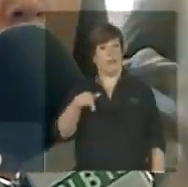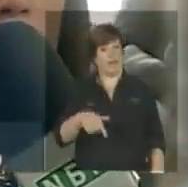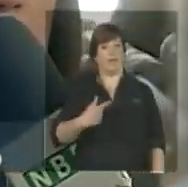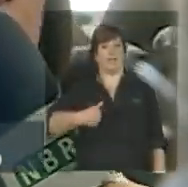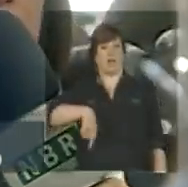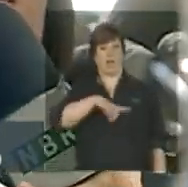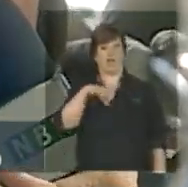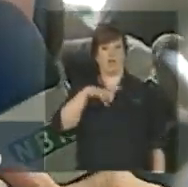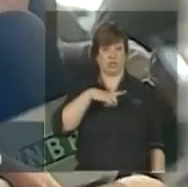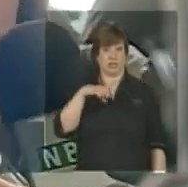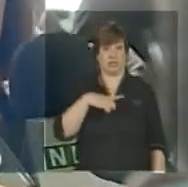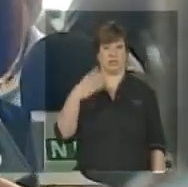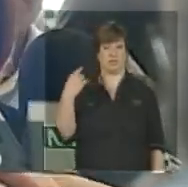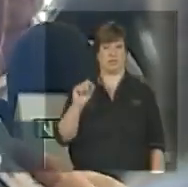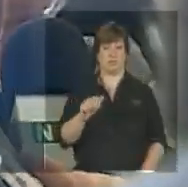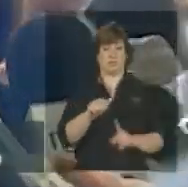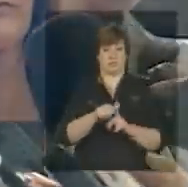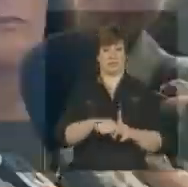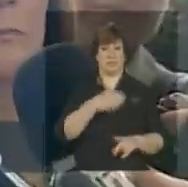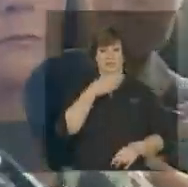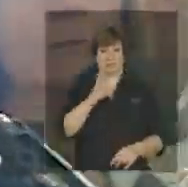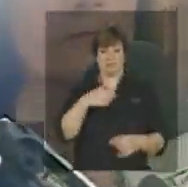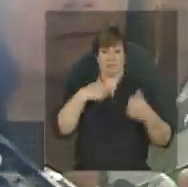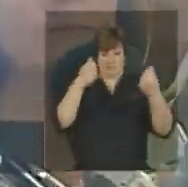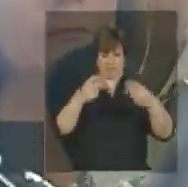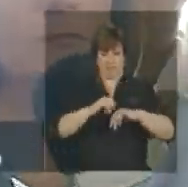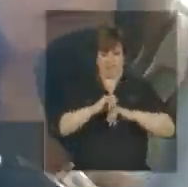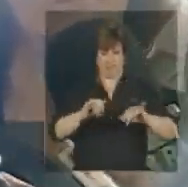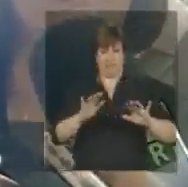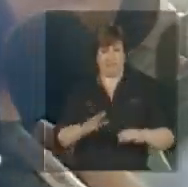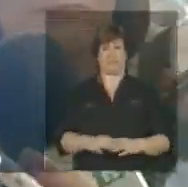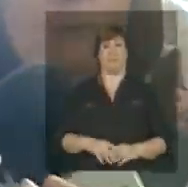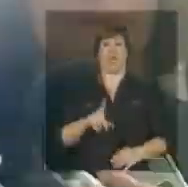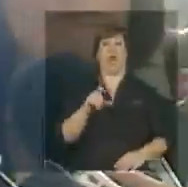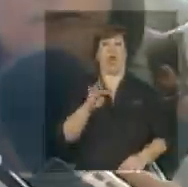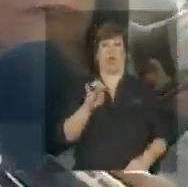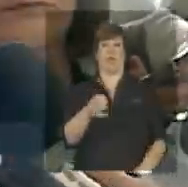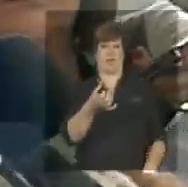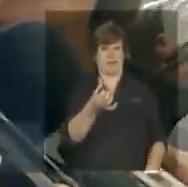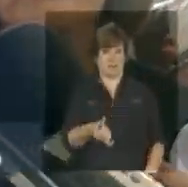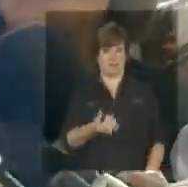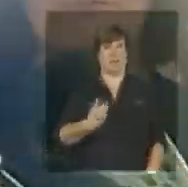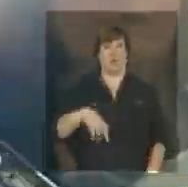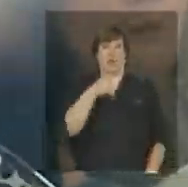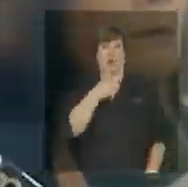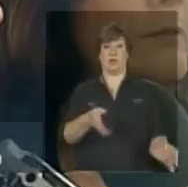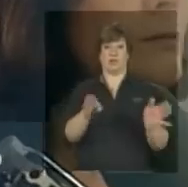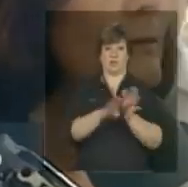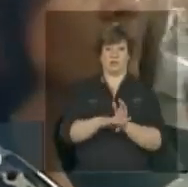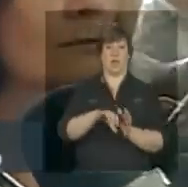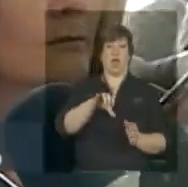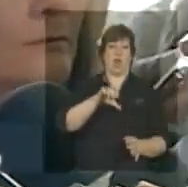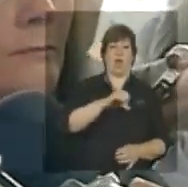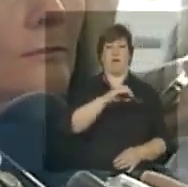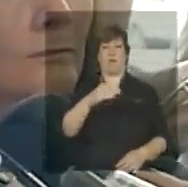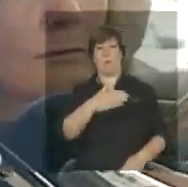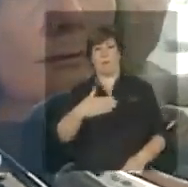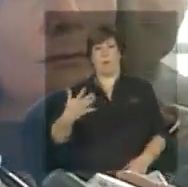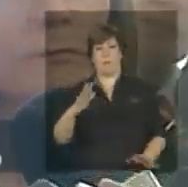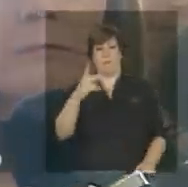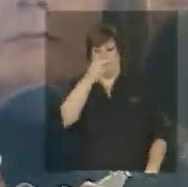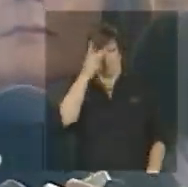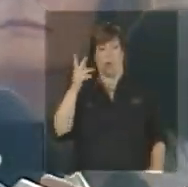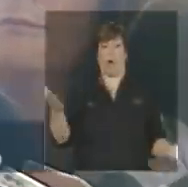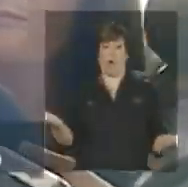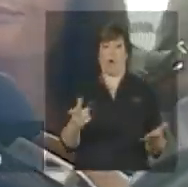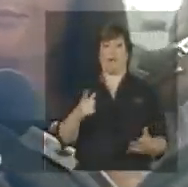em dezembro... Não, deixa eu dar uma informação precisa. No lote 6 nós chegamos a mobilizar 900 e poucas pessoas. Hoje nós